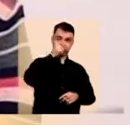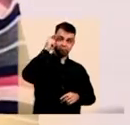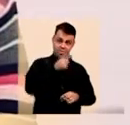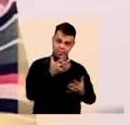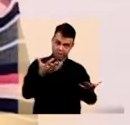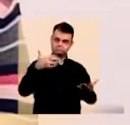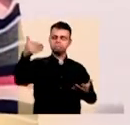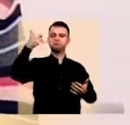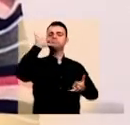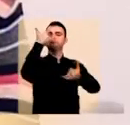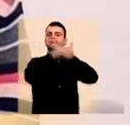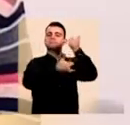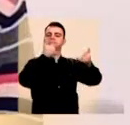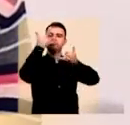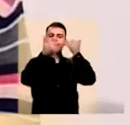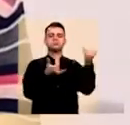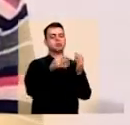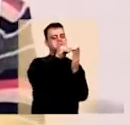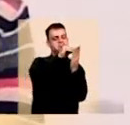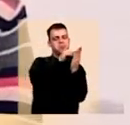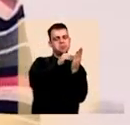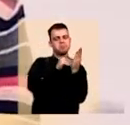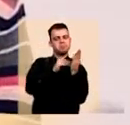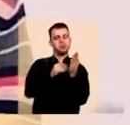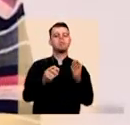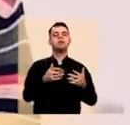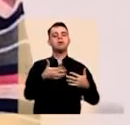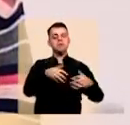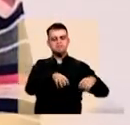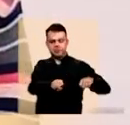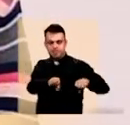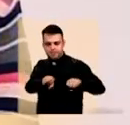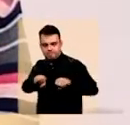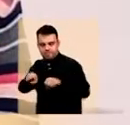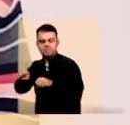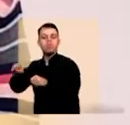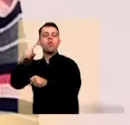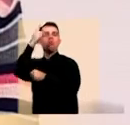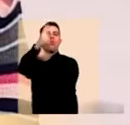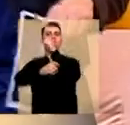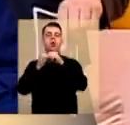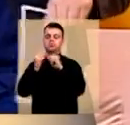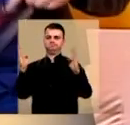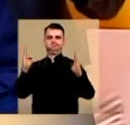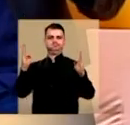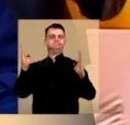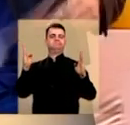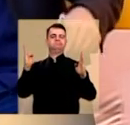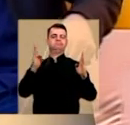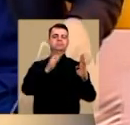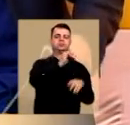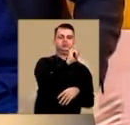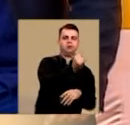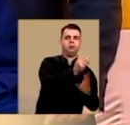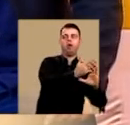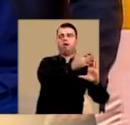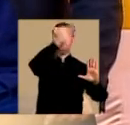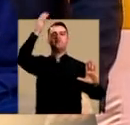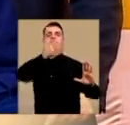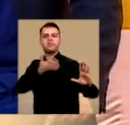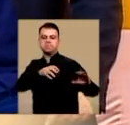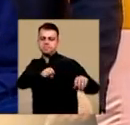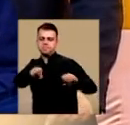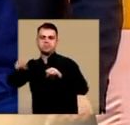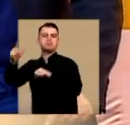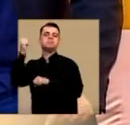vão ligando e agendam. Então a gente fecha o ano. Entendi. Começa com contação de histórias, mas aí as crianças chegando lá têm o